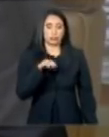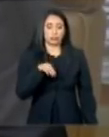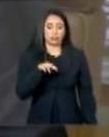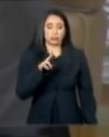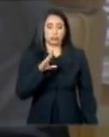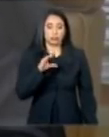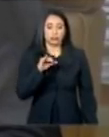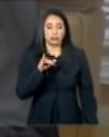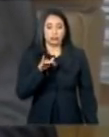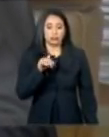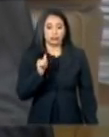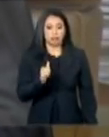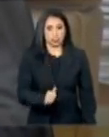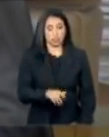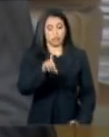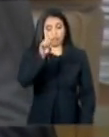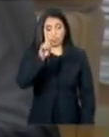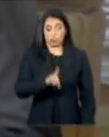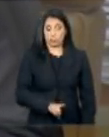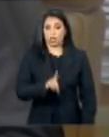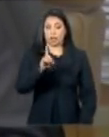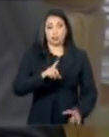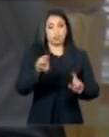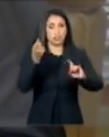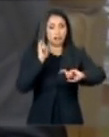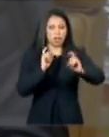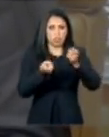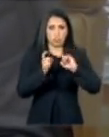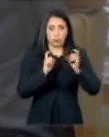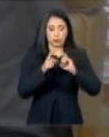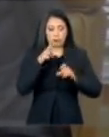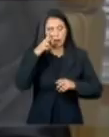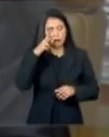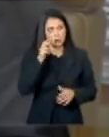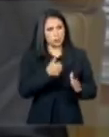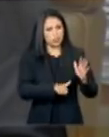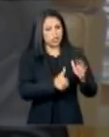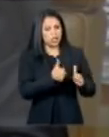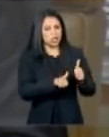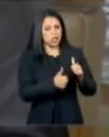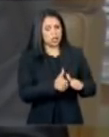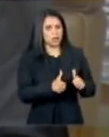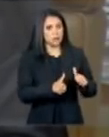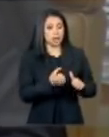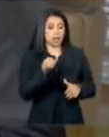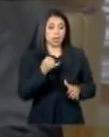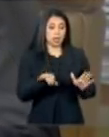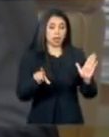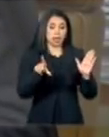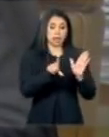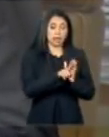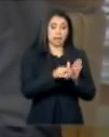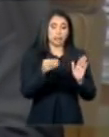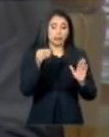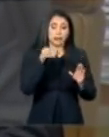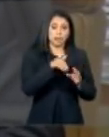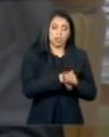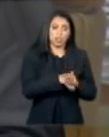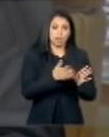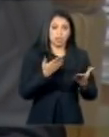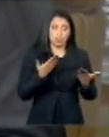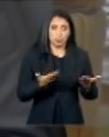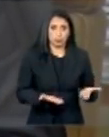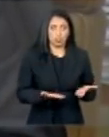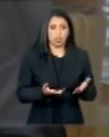reexaminar a legitimidade da concessão da reparação econômica de que